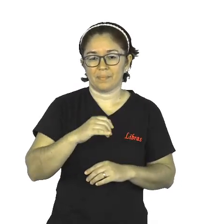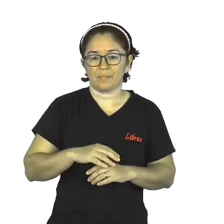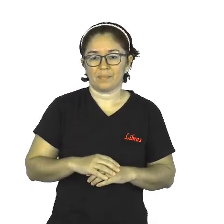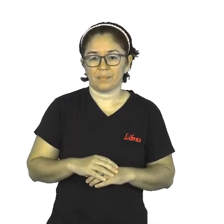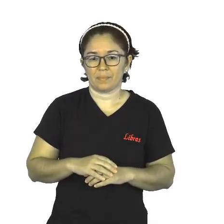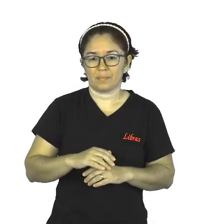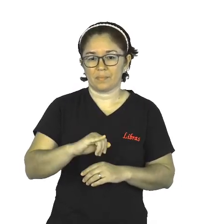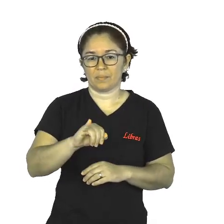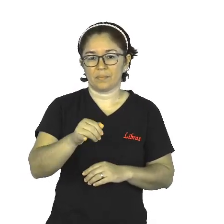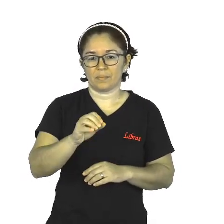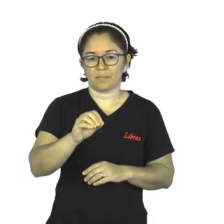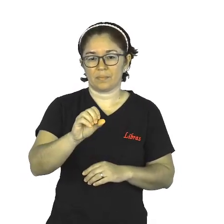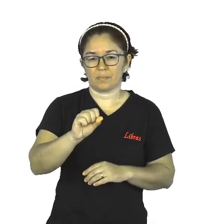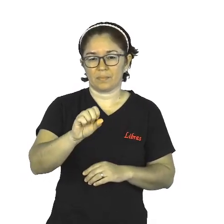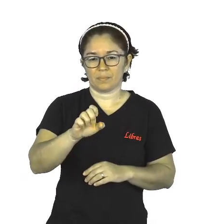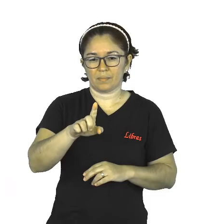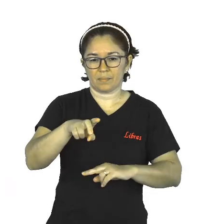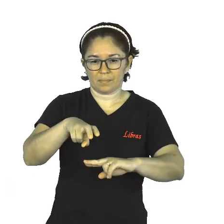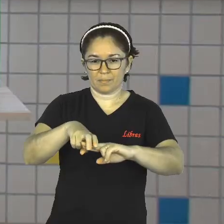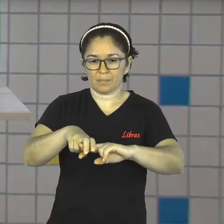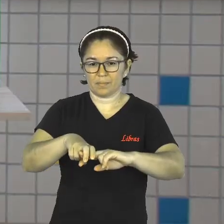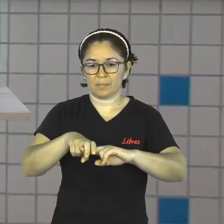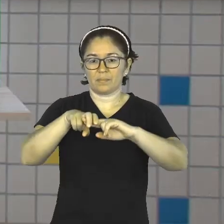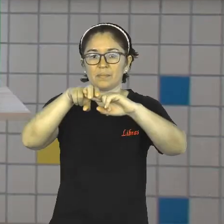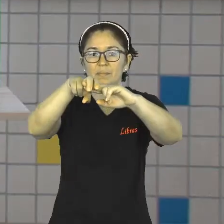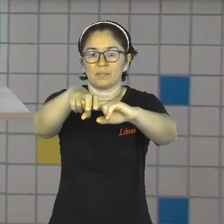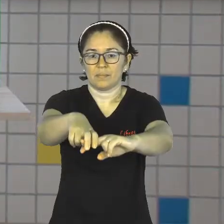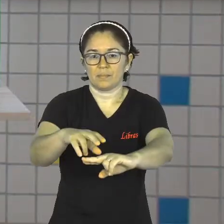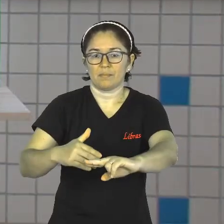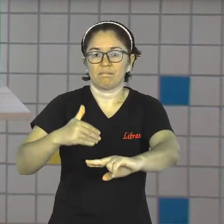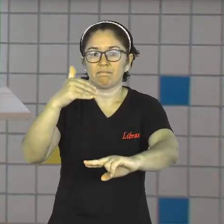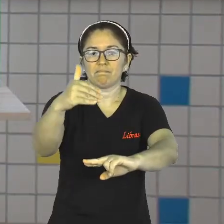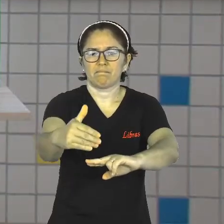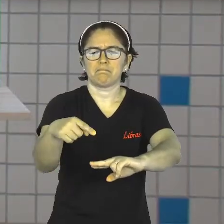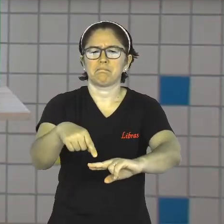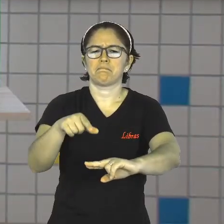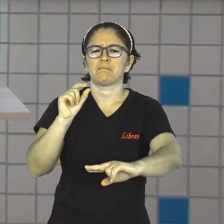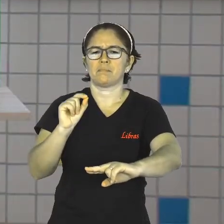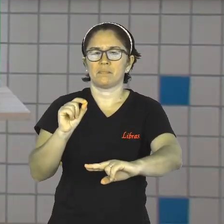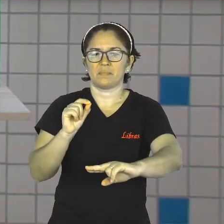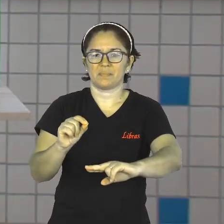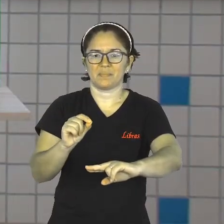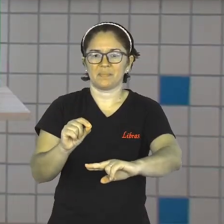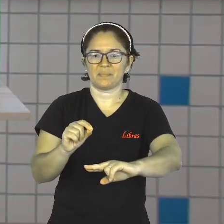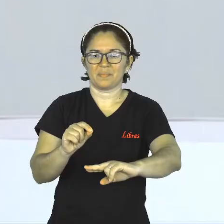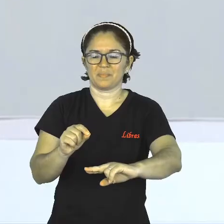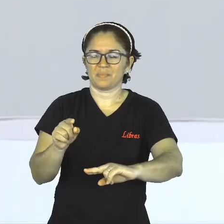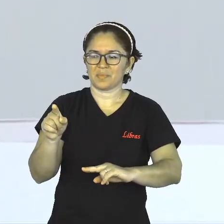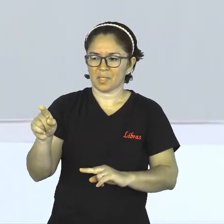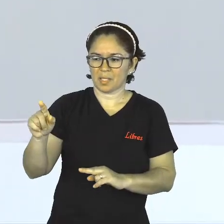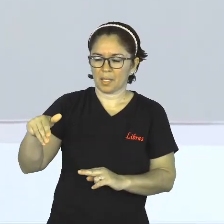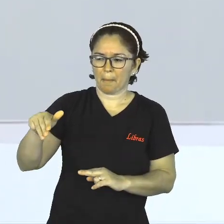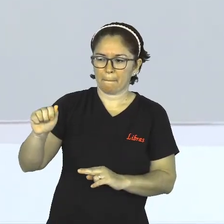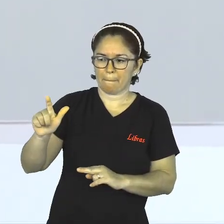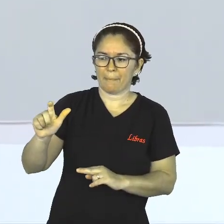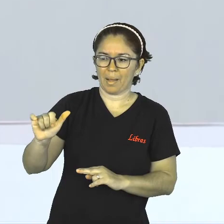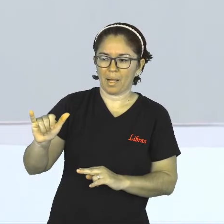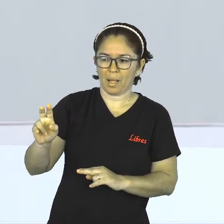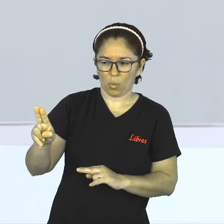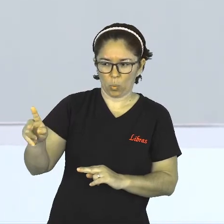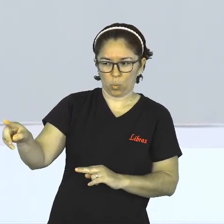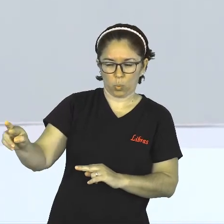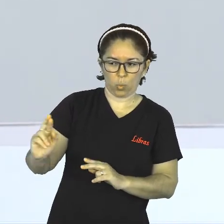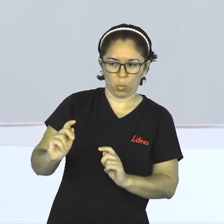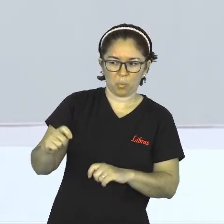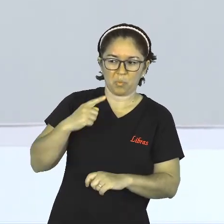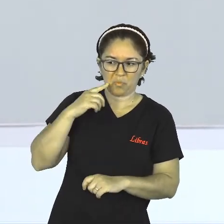na frente do José? Pode falar, Malu. Vi você levantando a mão. Ah, professora